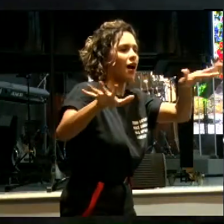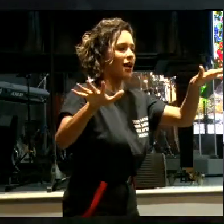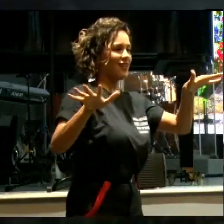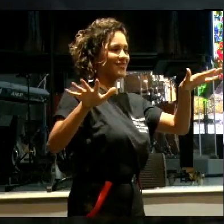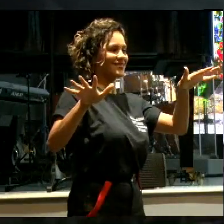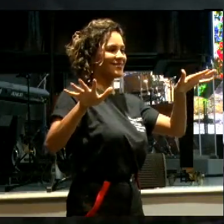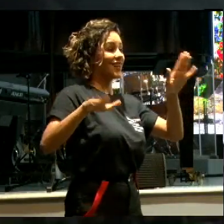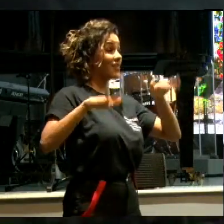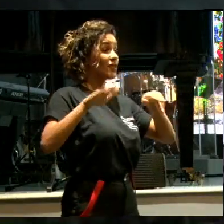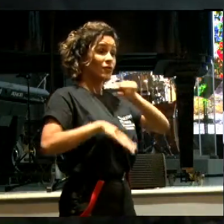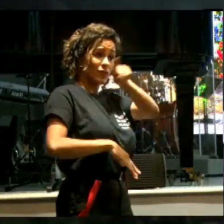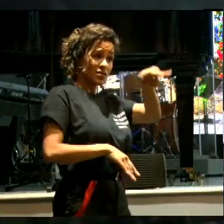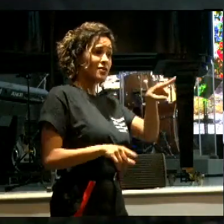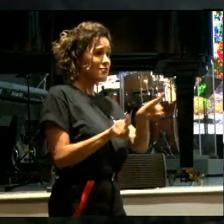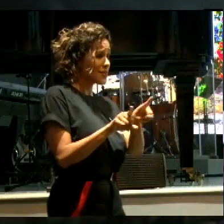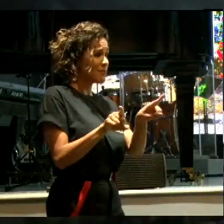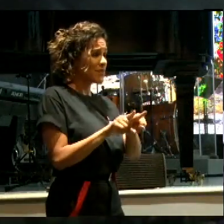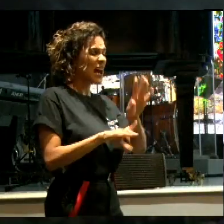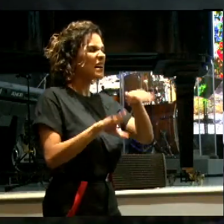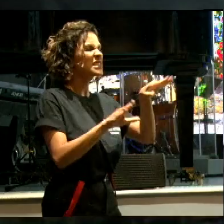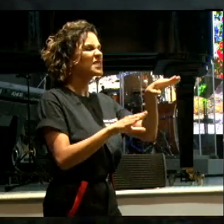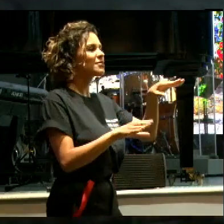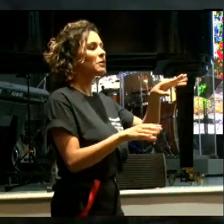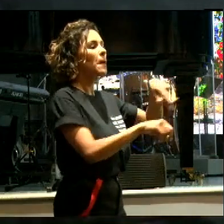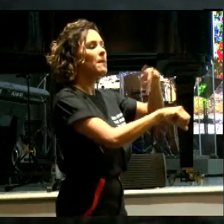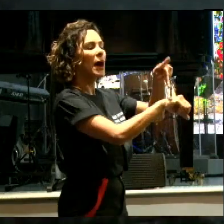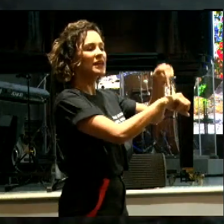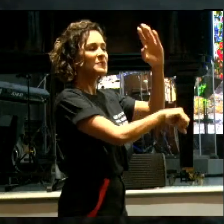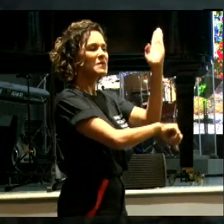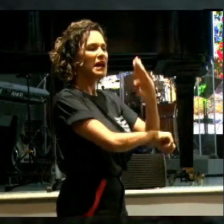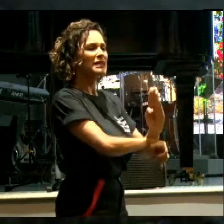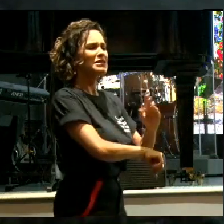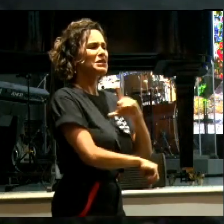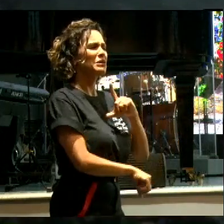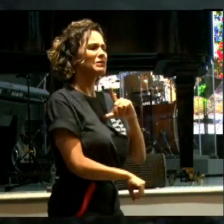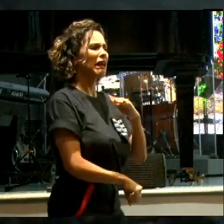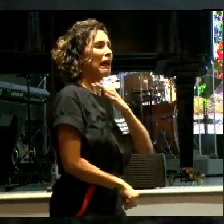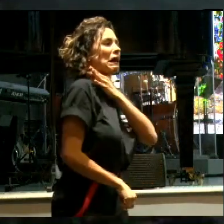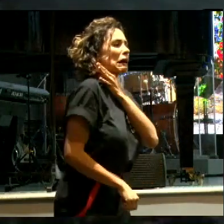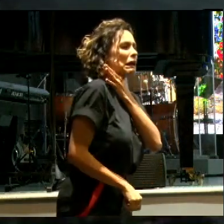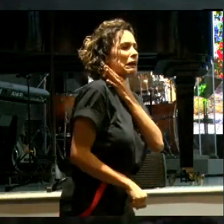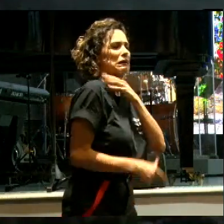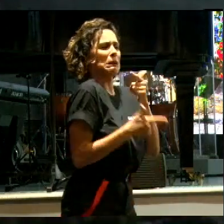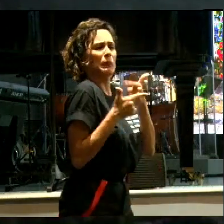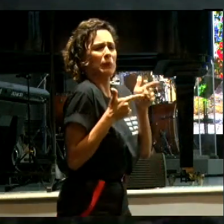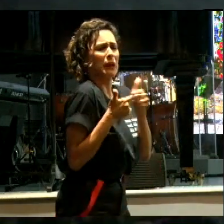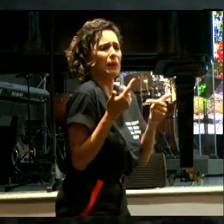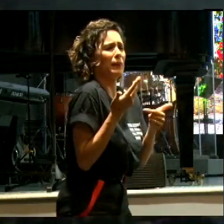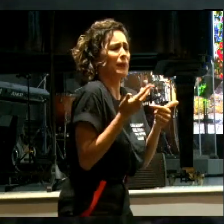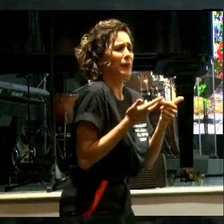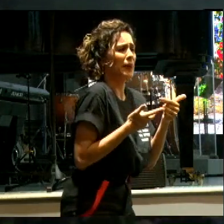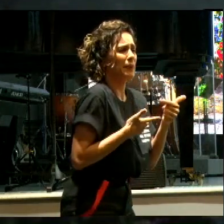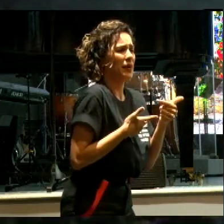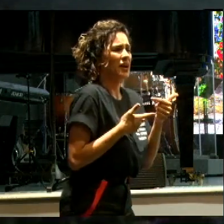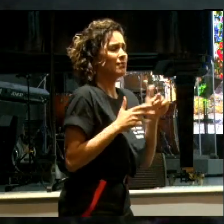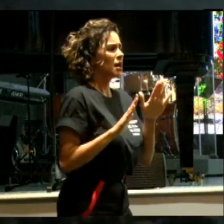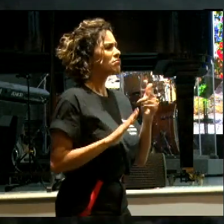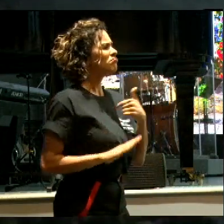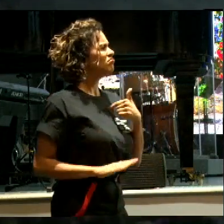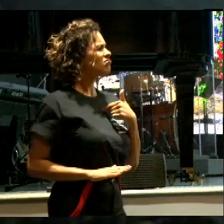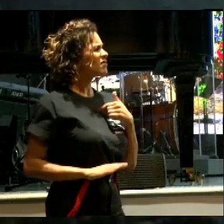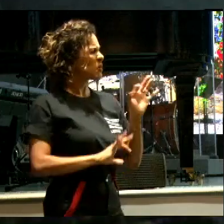estar falando de crise, mas você não é governada por homem. Você não é projeto de homem, você é projeto de